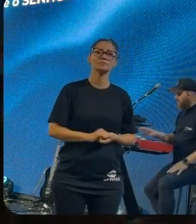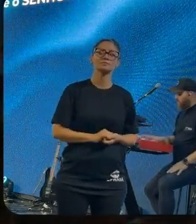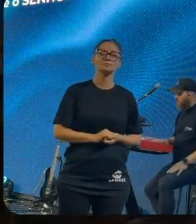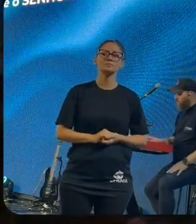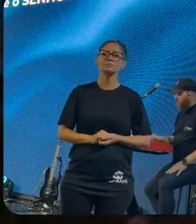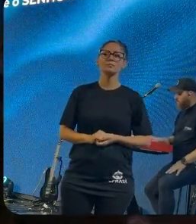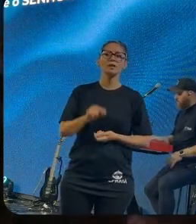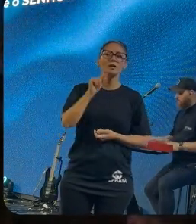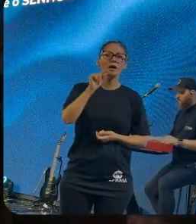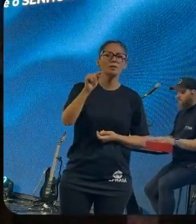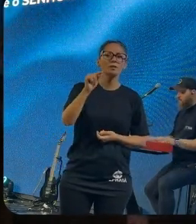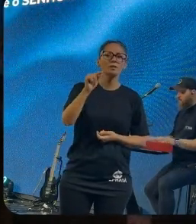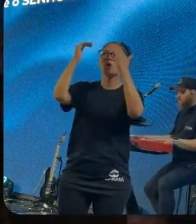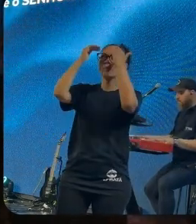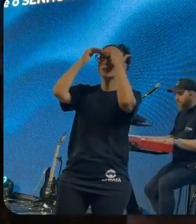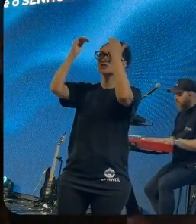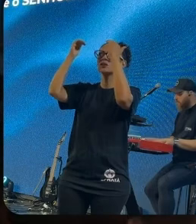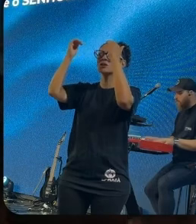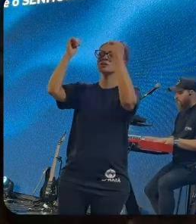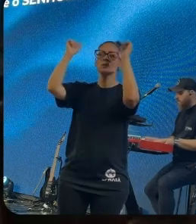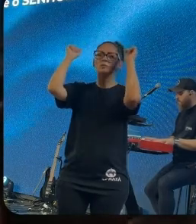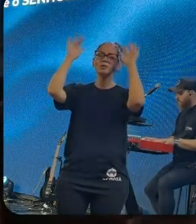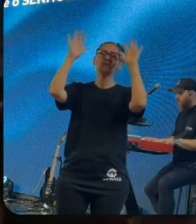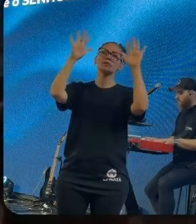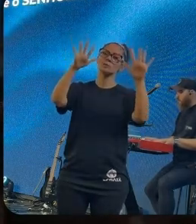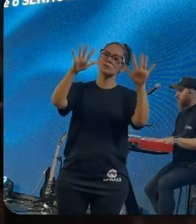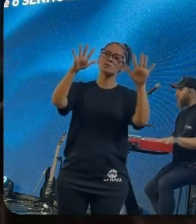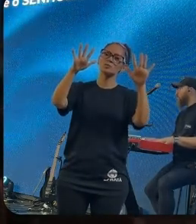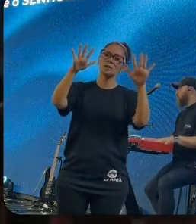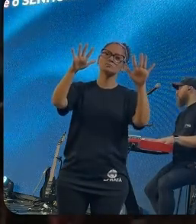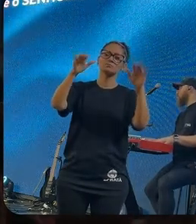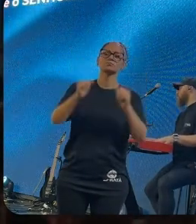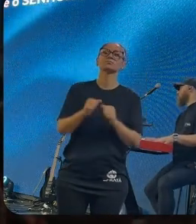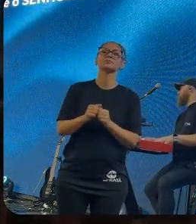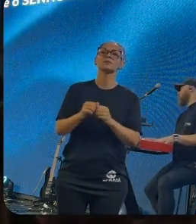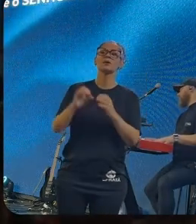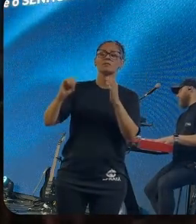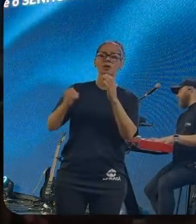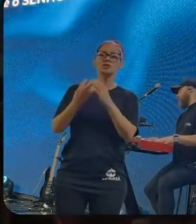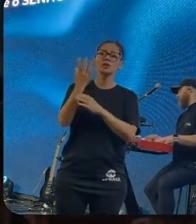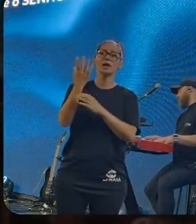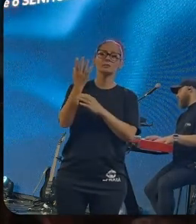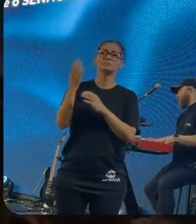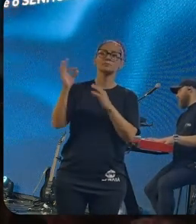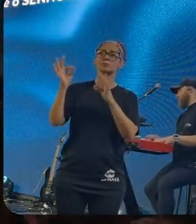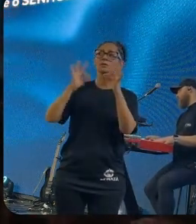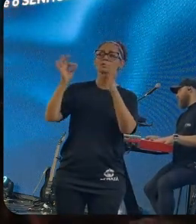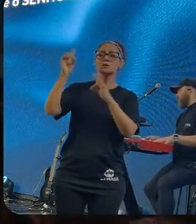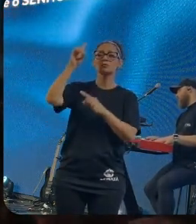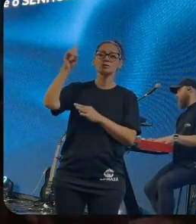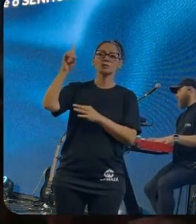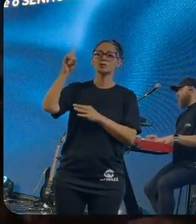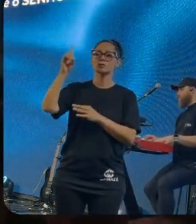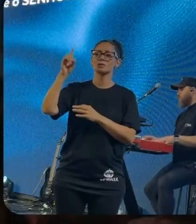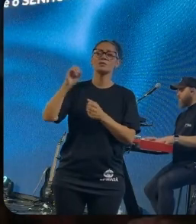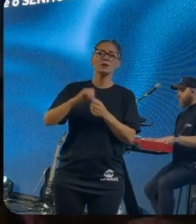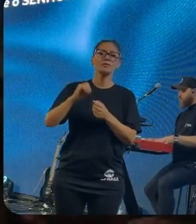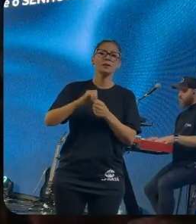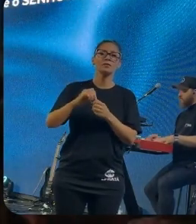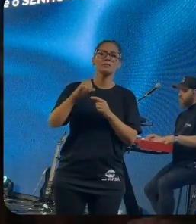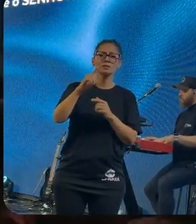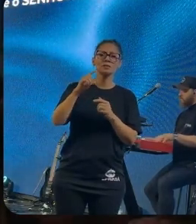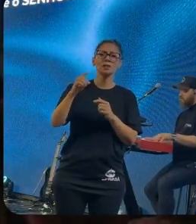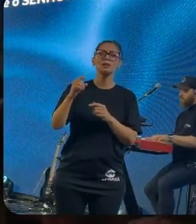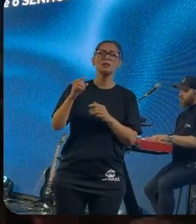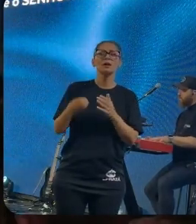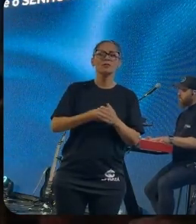A tua obediência vai gerar o favor de Deus. A tua obediência vai gerar os milagres de Deus. A tua obediência vai fazer você viver um infinitamente